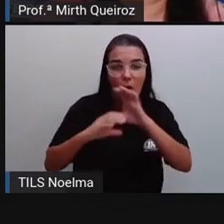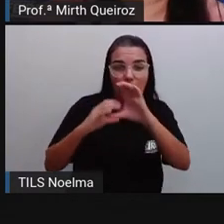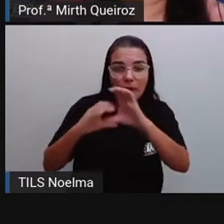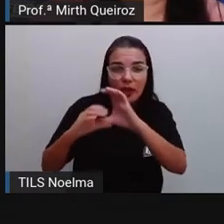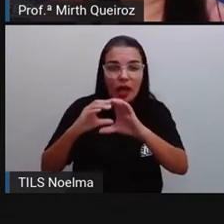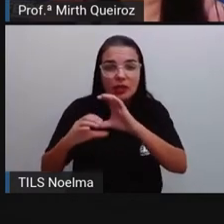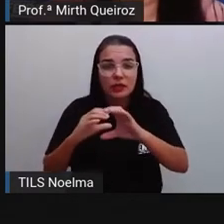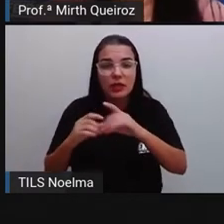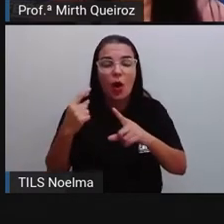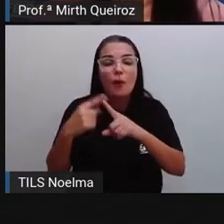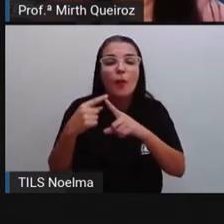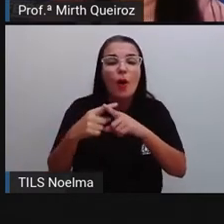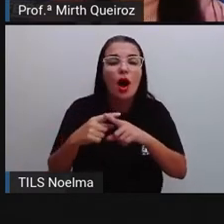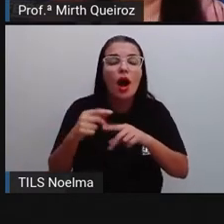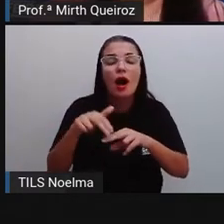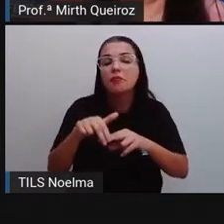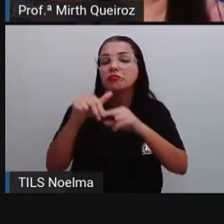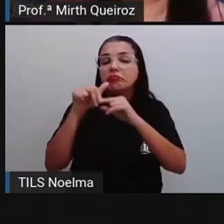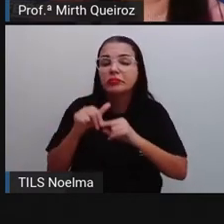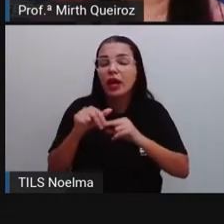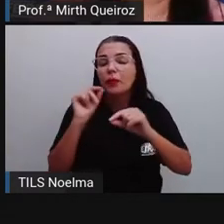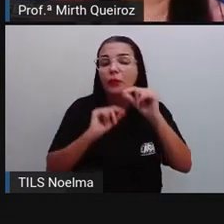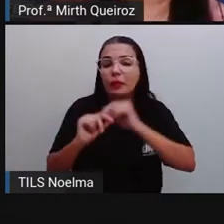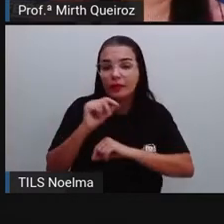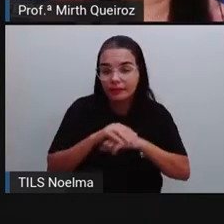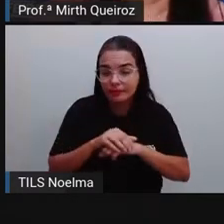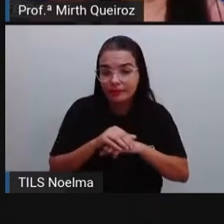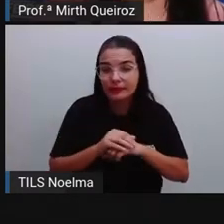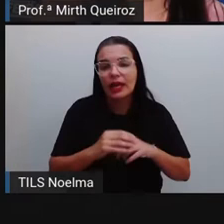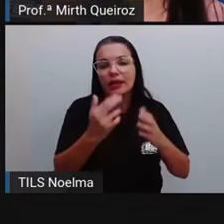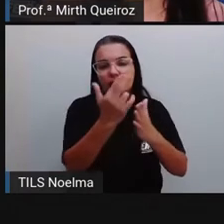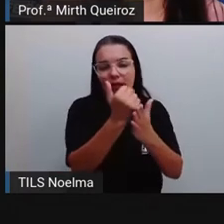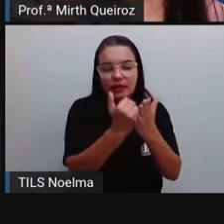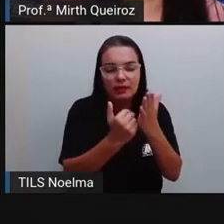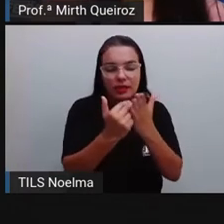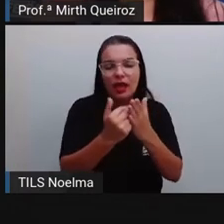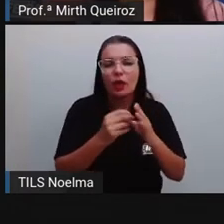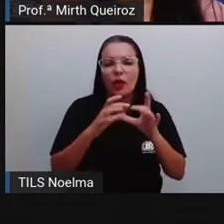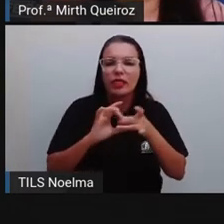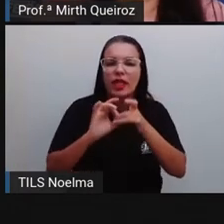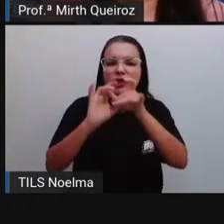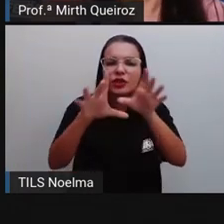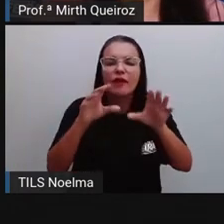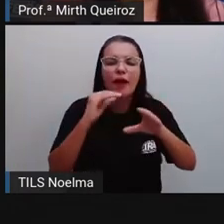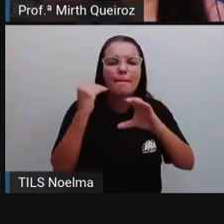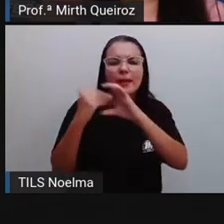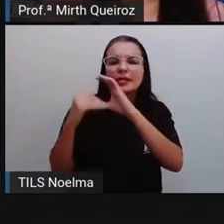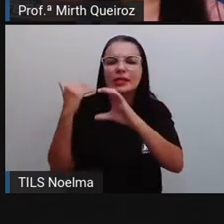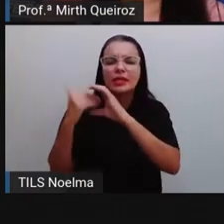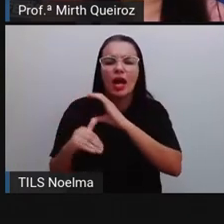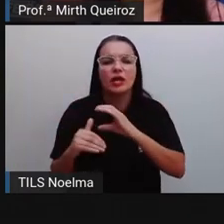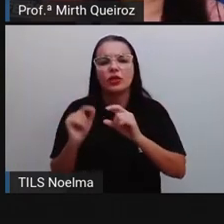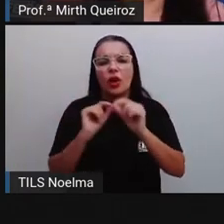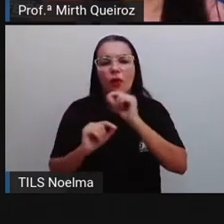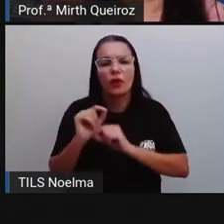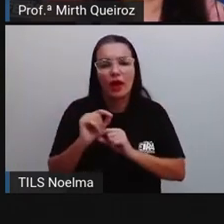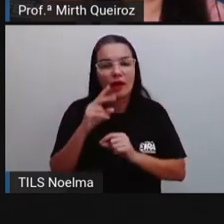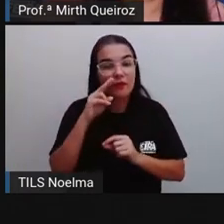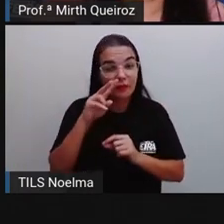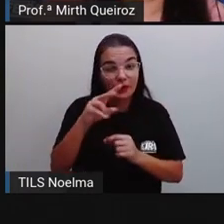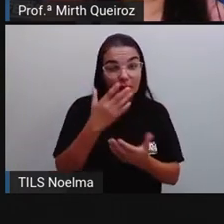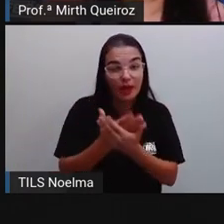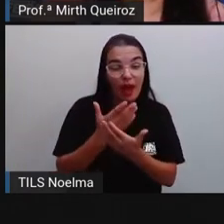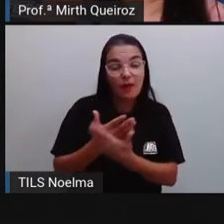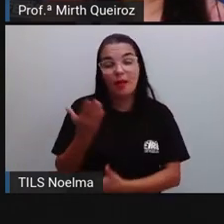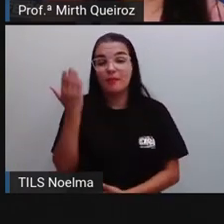né, nas paredes das cavernas, eles deixavam ali algum tipo de mensagem, que foi o que a gente viu na